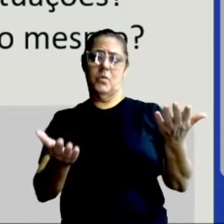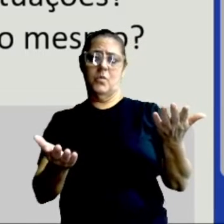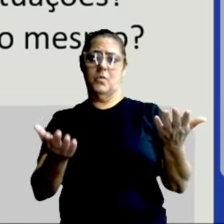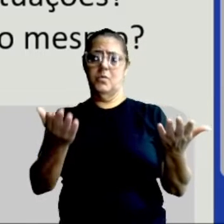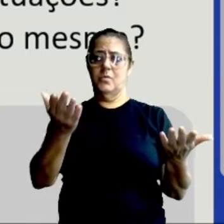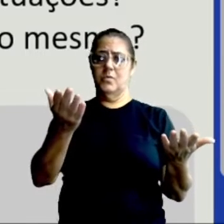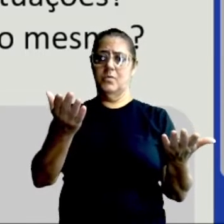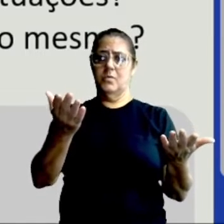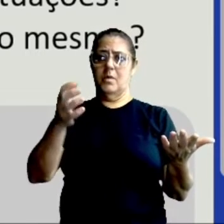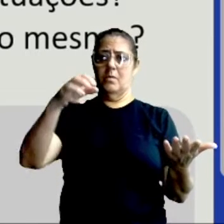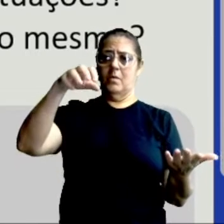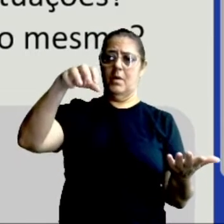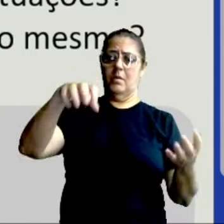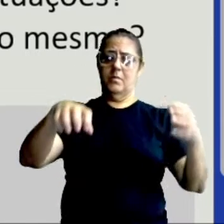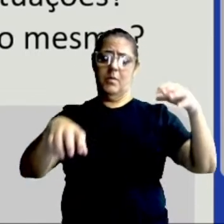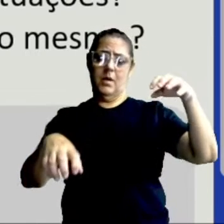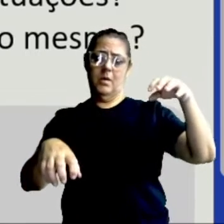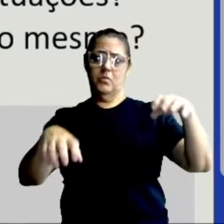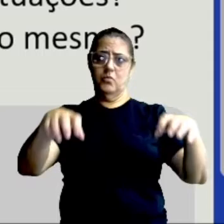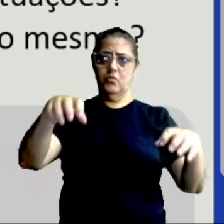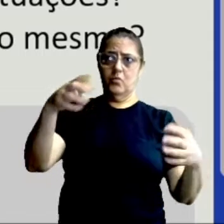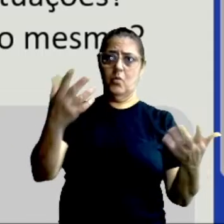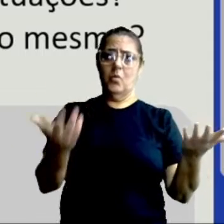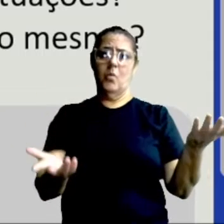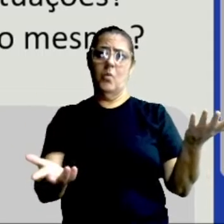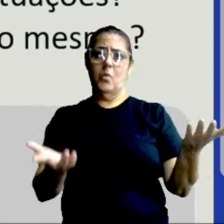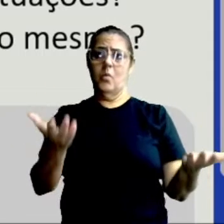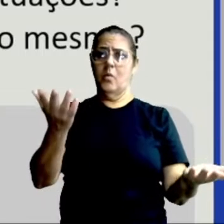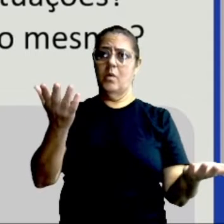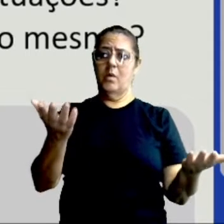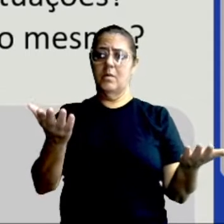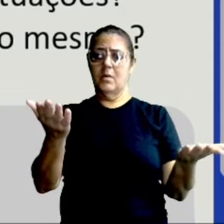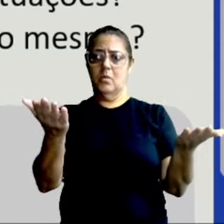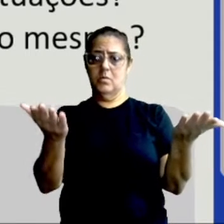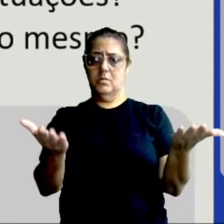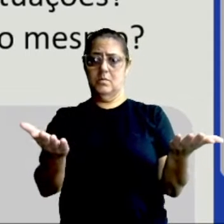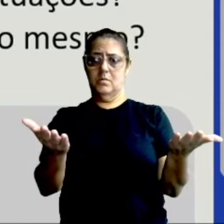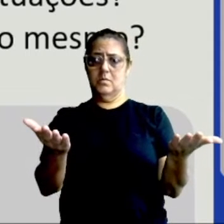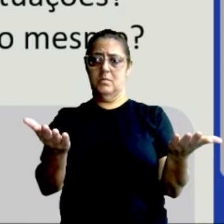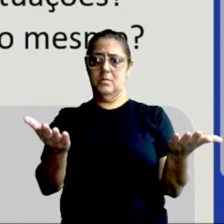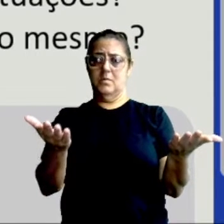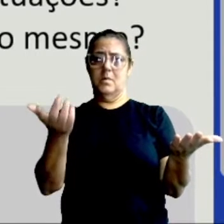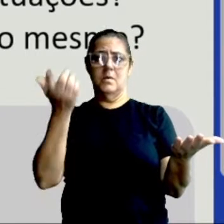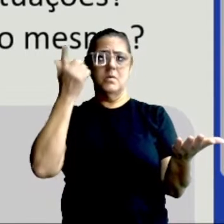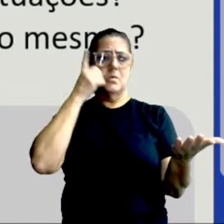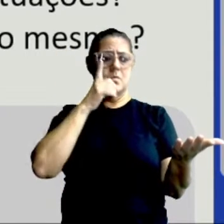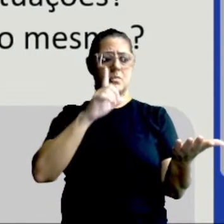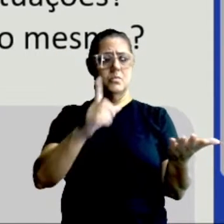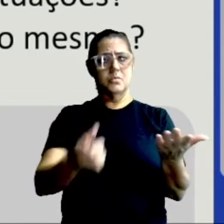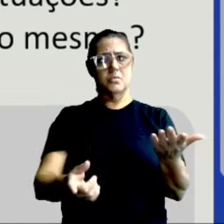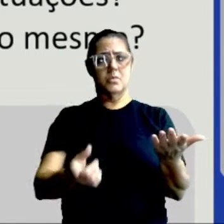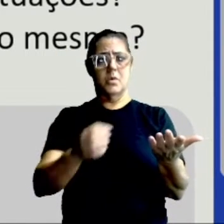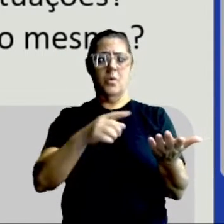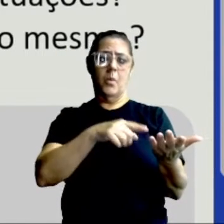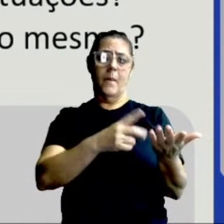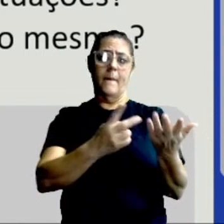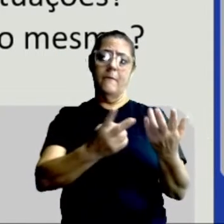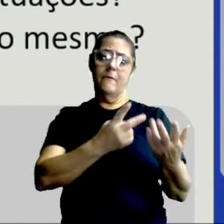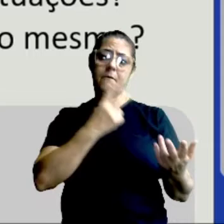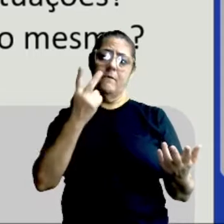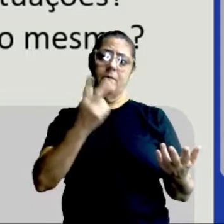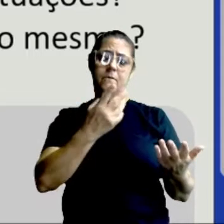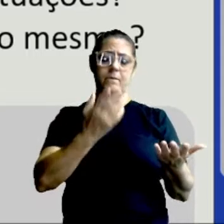que as balanças têm, ó, tá vendo? Até a gente conseguir descobrir o peso